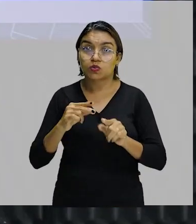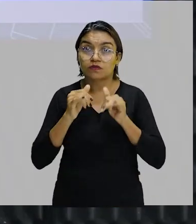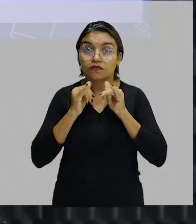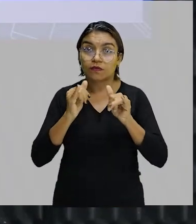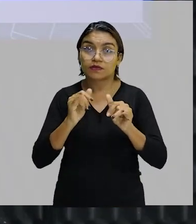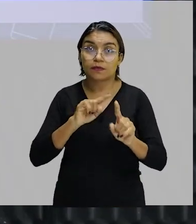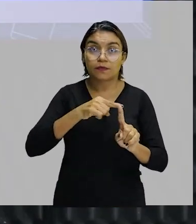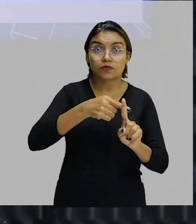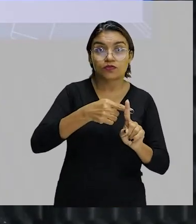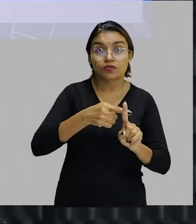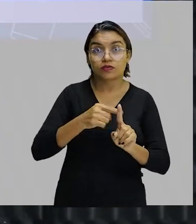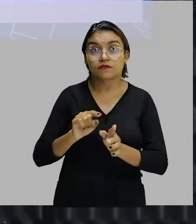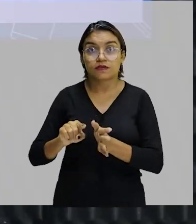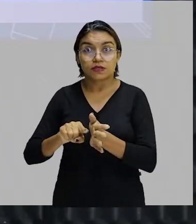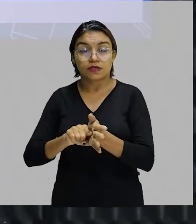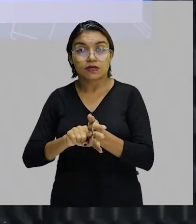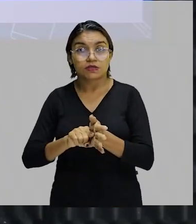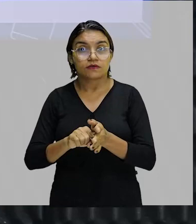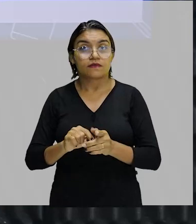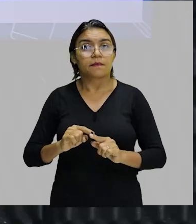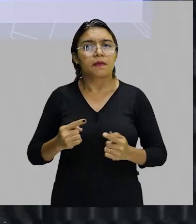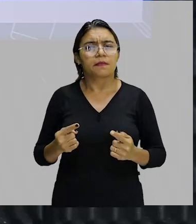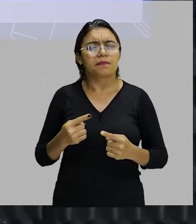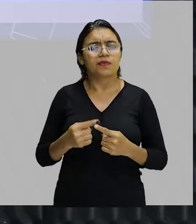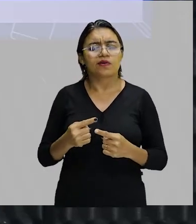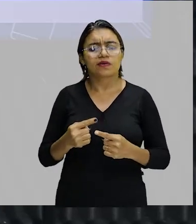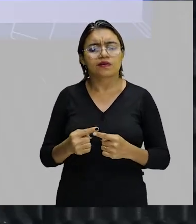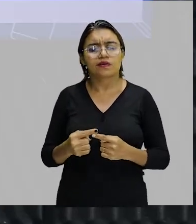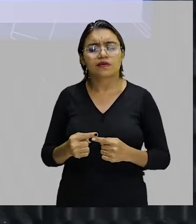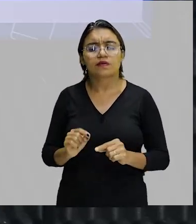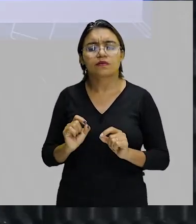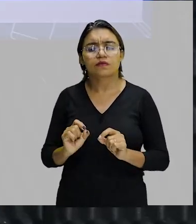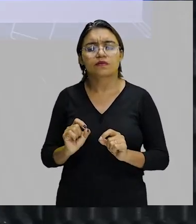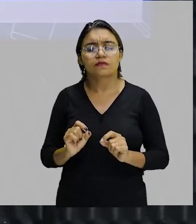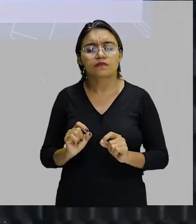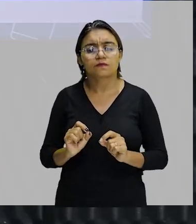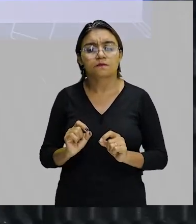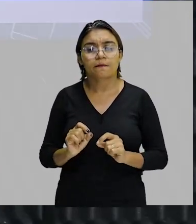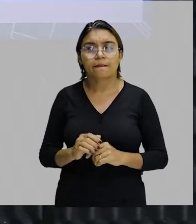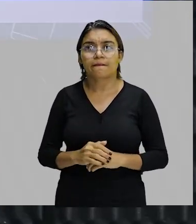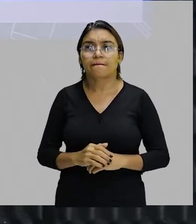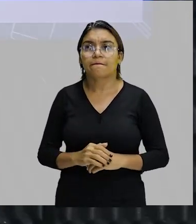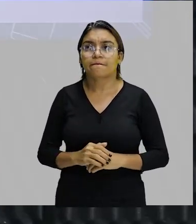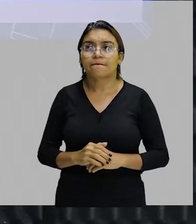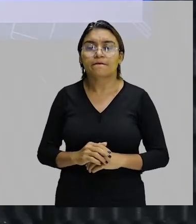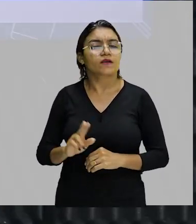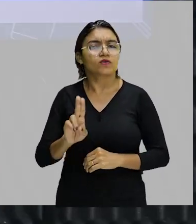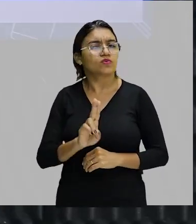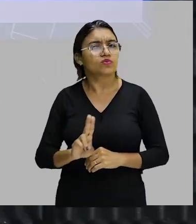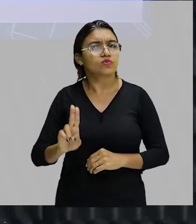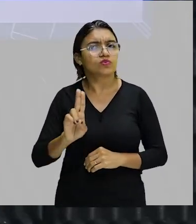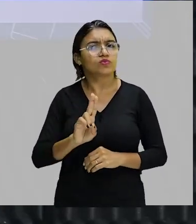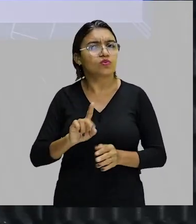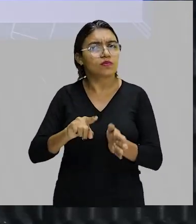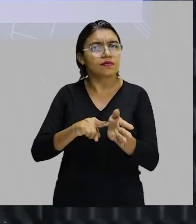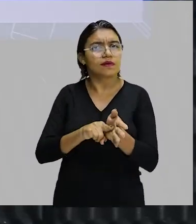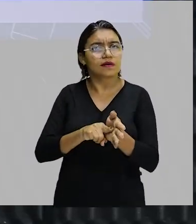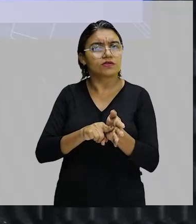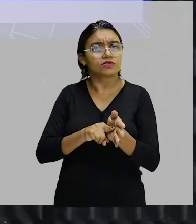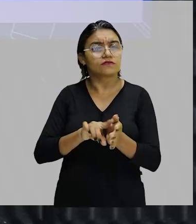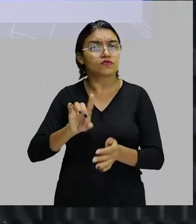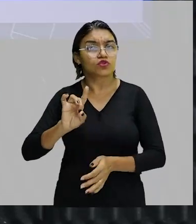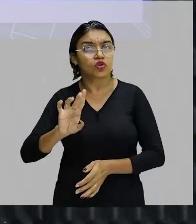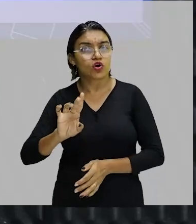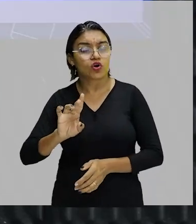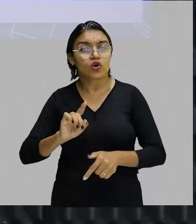uma positiva e uma negativa. Por que que nesse caso aqui você não colocou o negativo, só